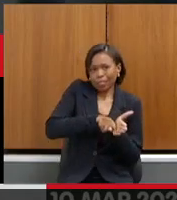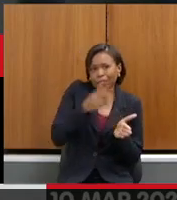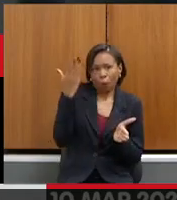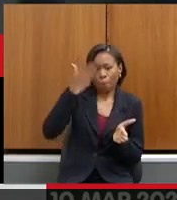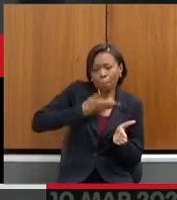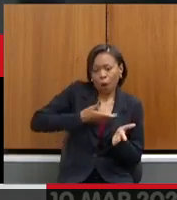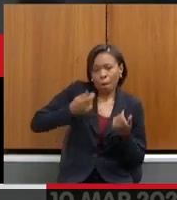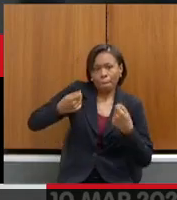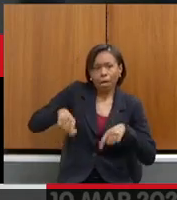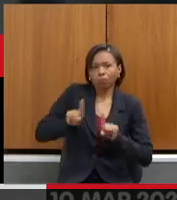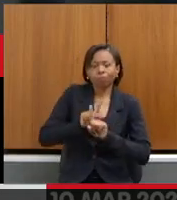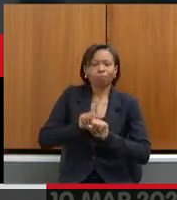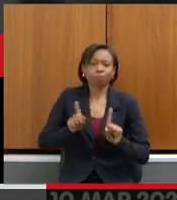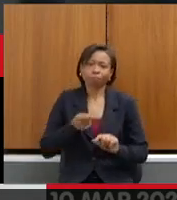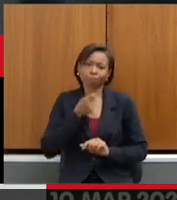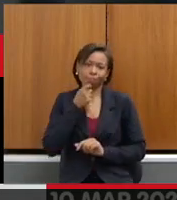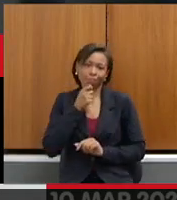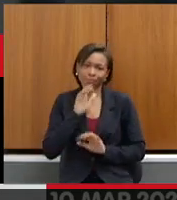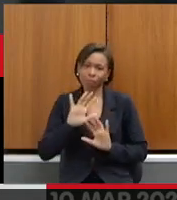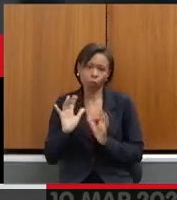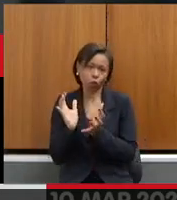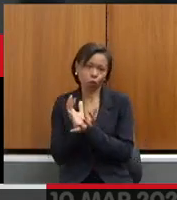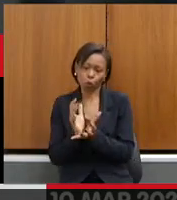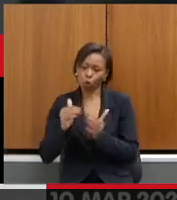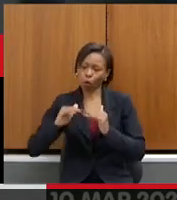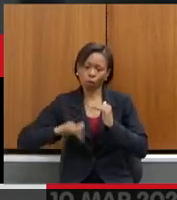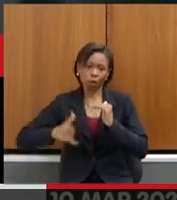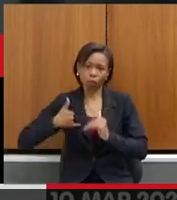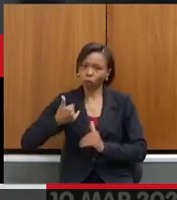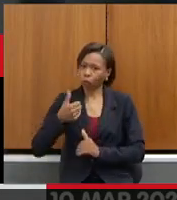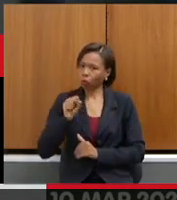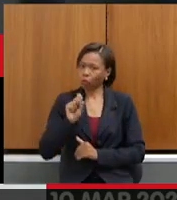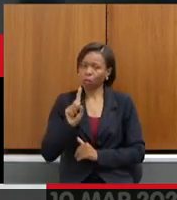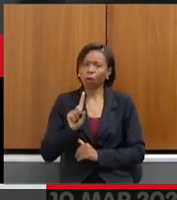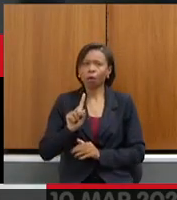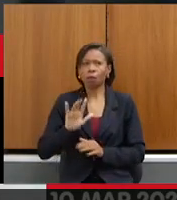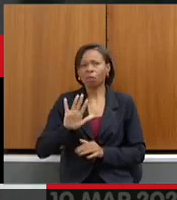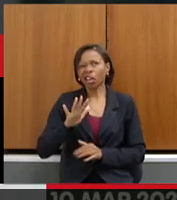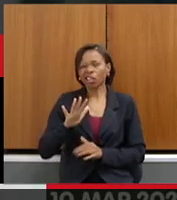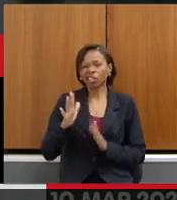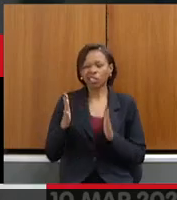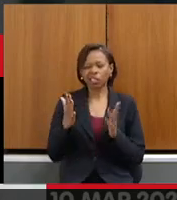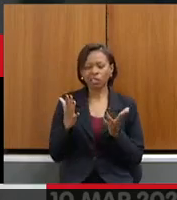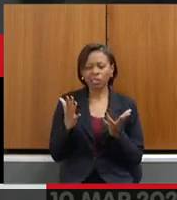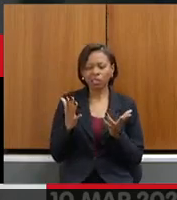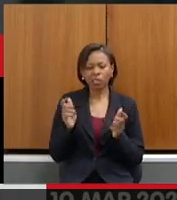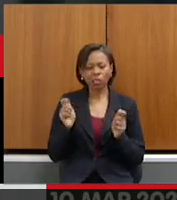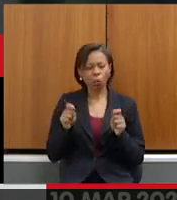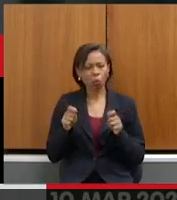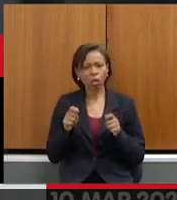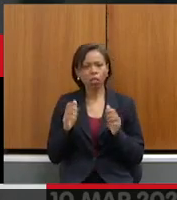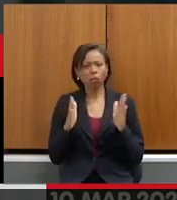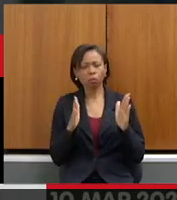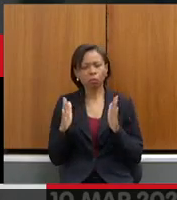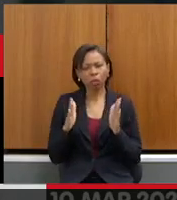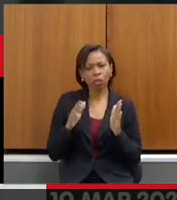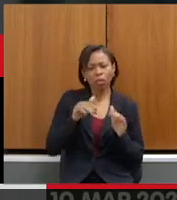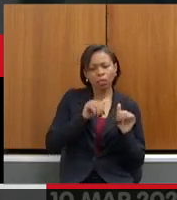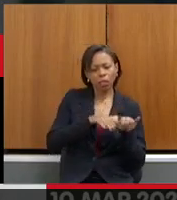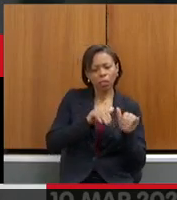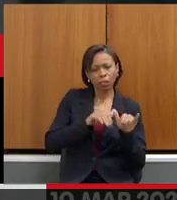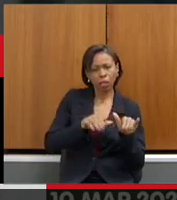é colocá-los a gente teria é muito provavelmente entre setembro e outubro